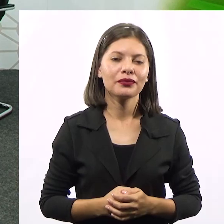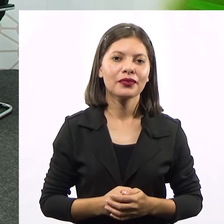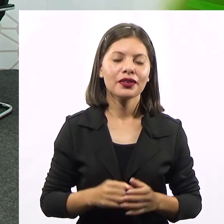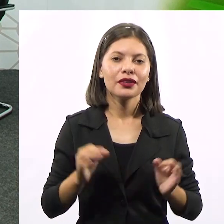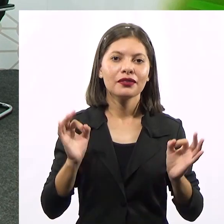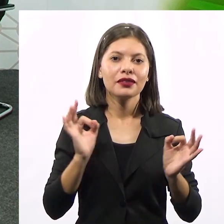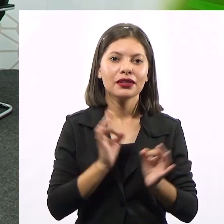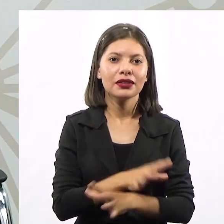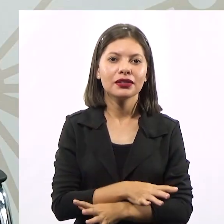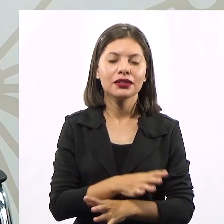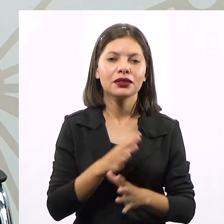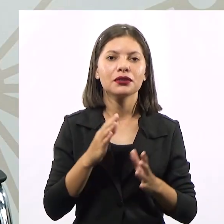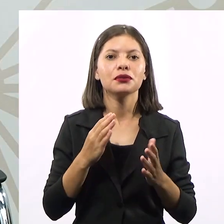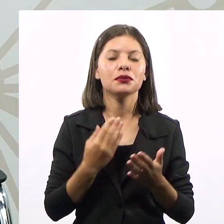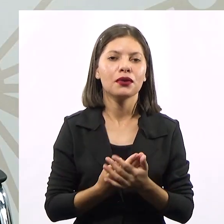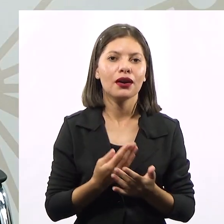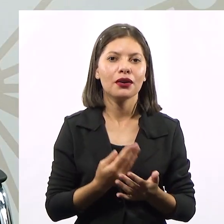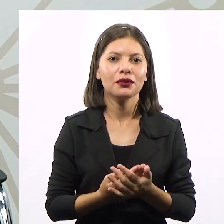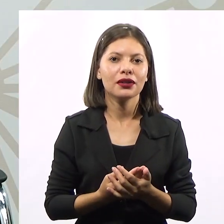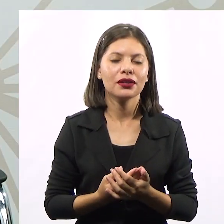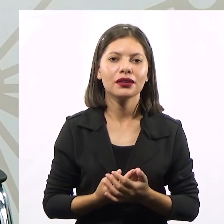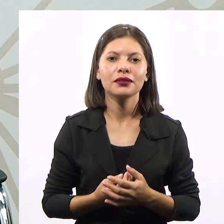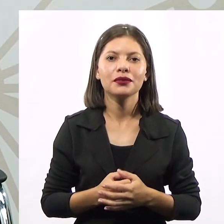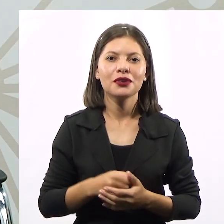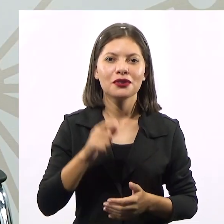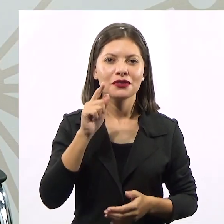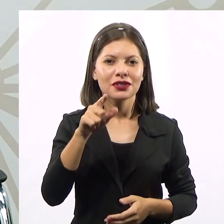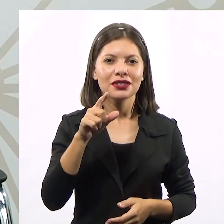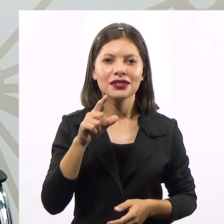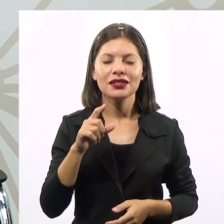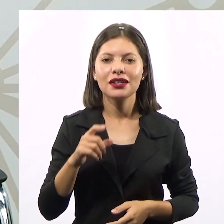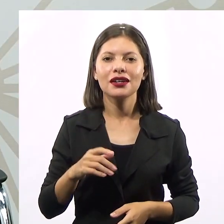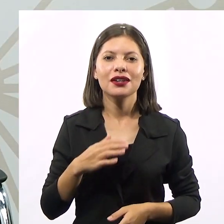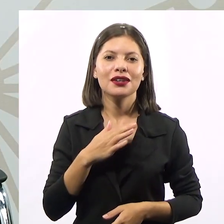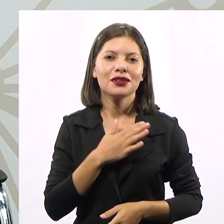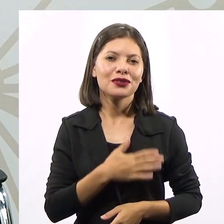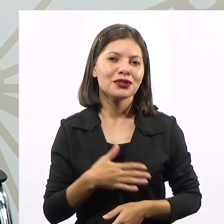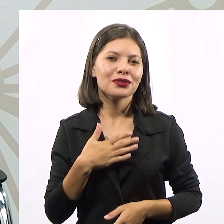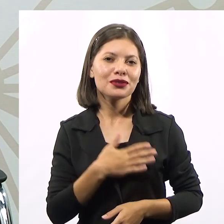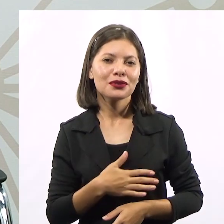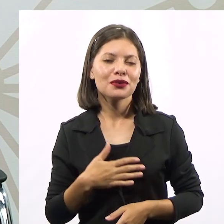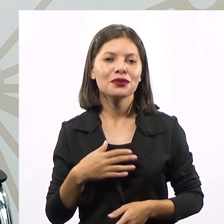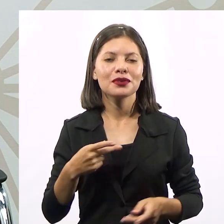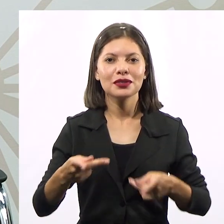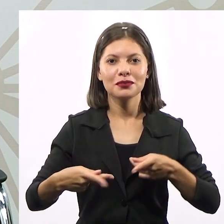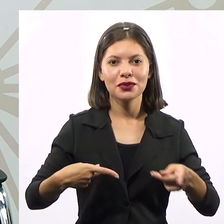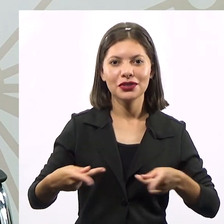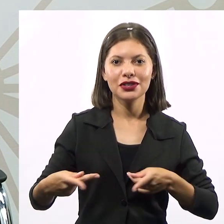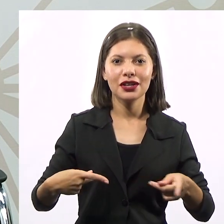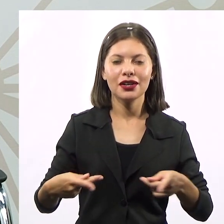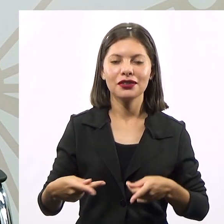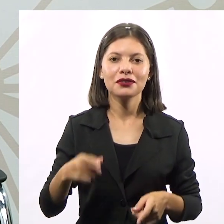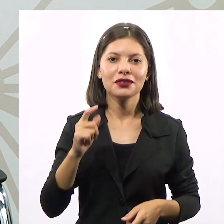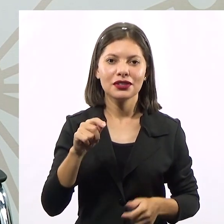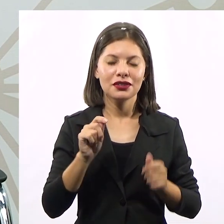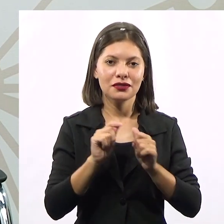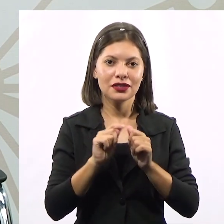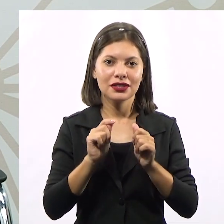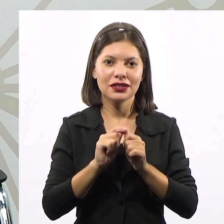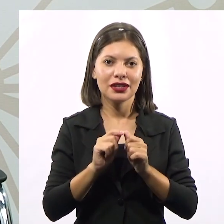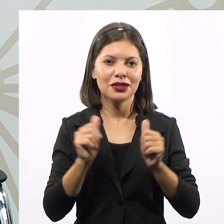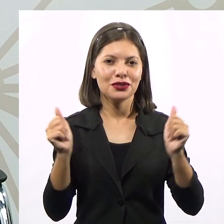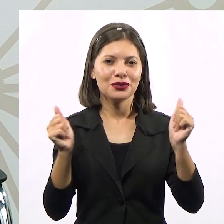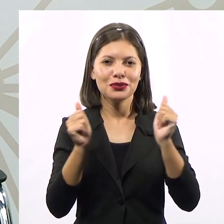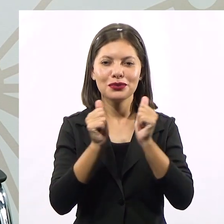E nós estamos, então, finalizando a nossa aula. Eu tenho certeza que você já se apaixonou por esse projeto, que você